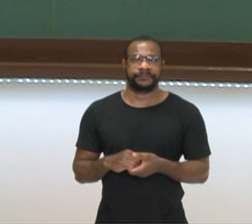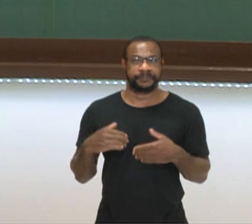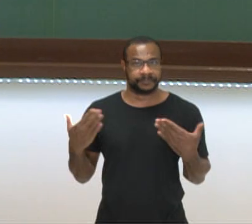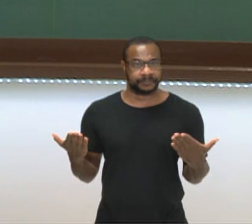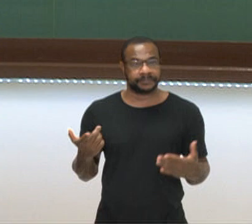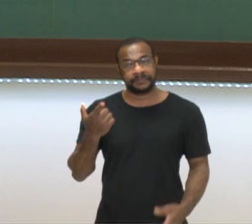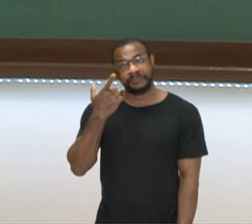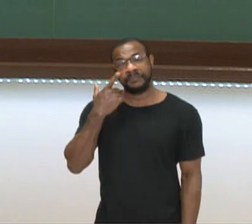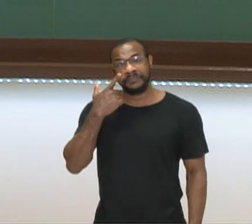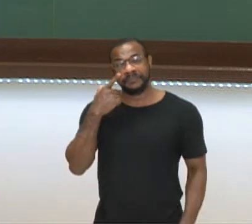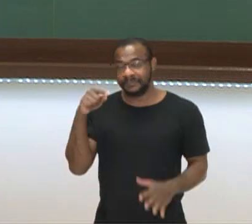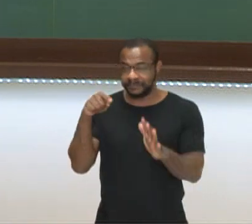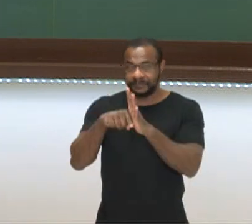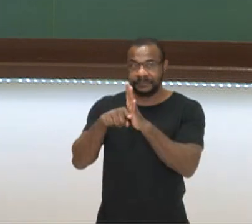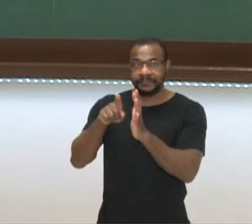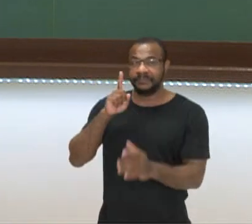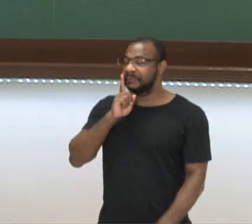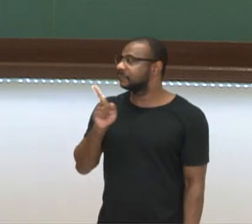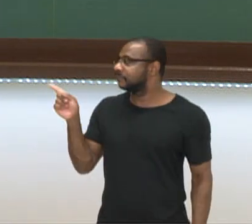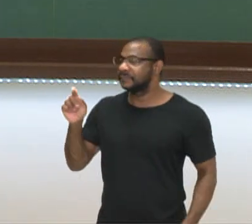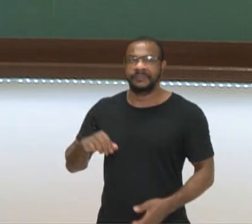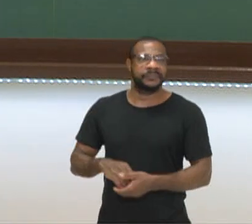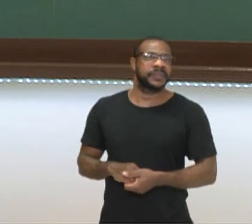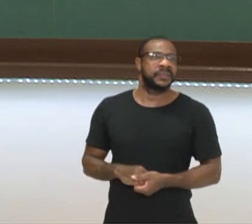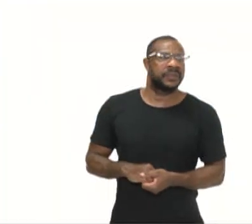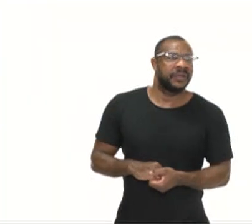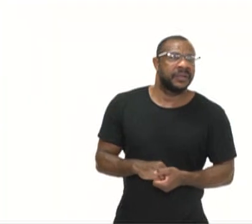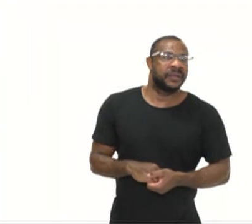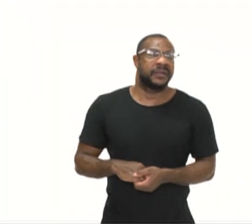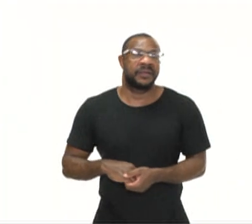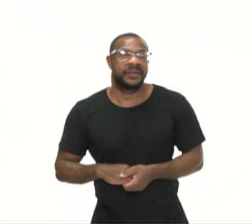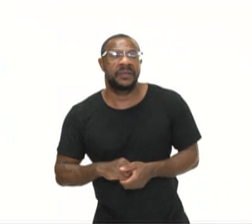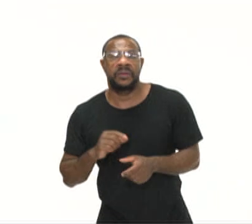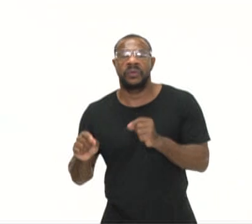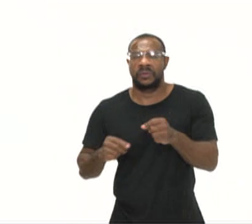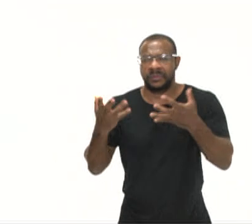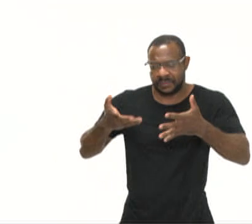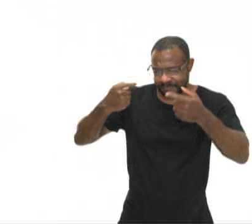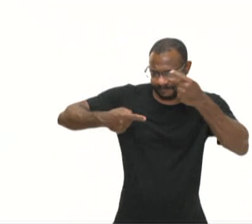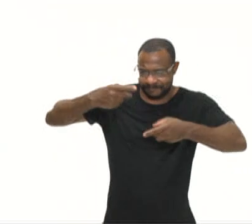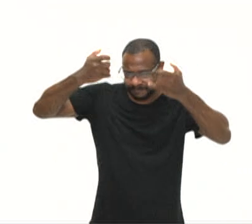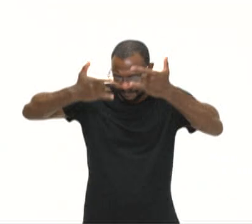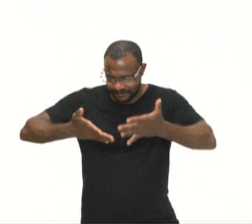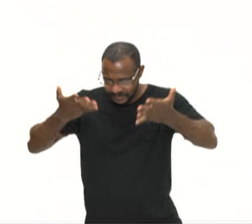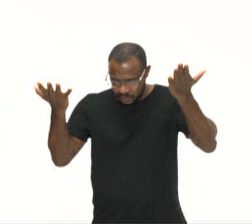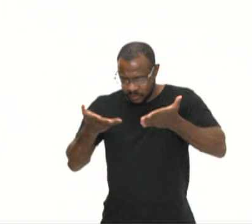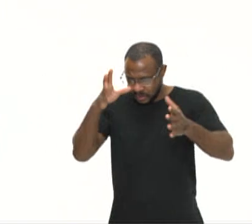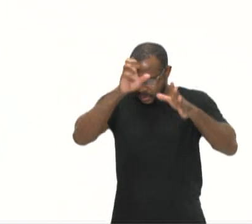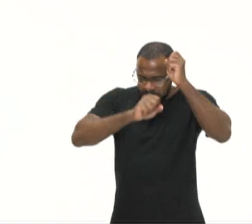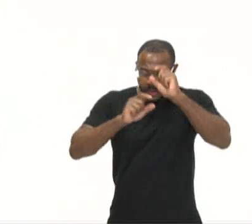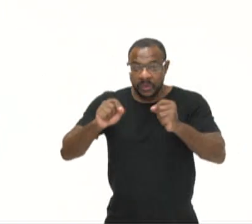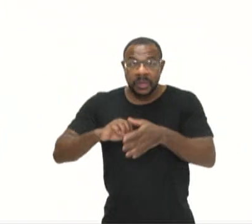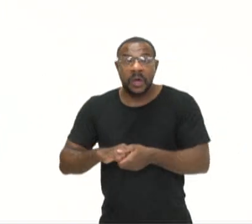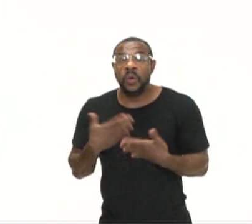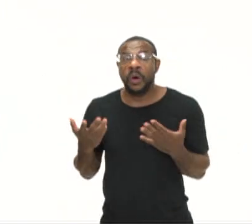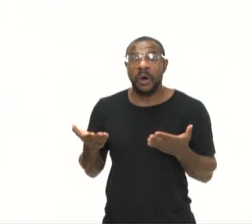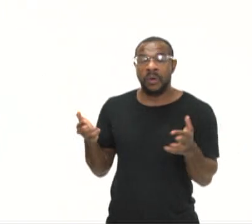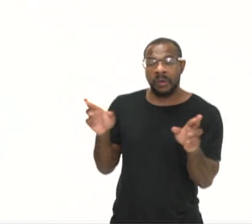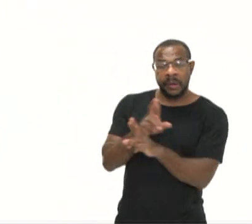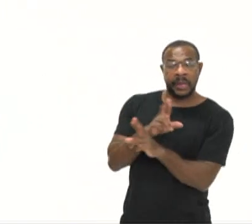Vamos dar uma olhada nessa pergunta? Olha só, a partir do que foi discutido nessa aula, qual relação